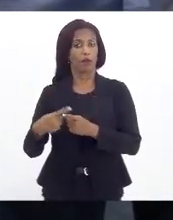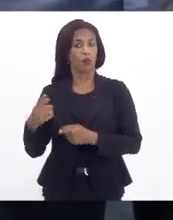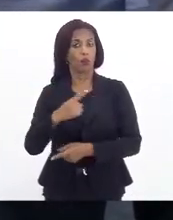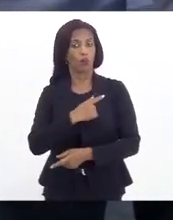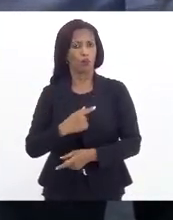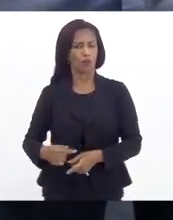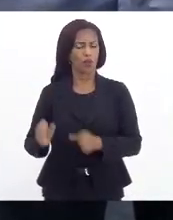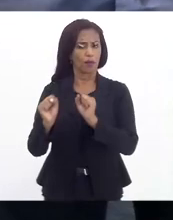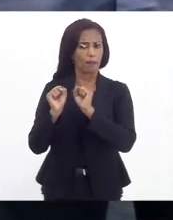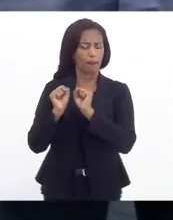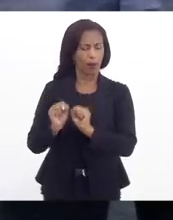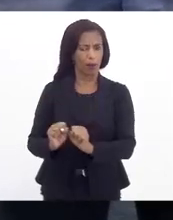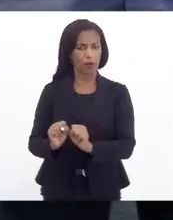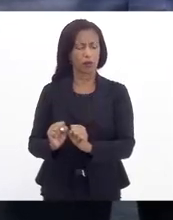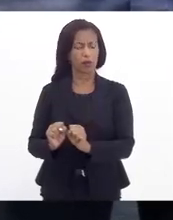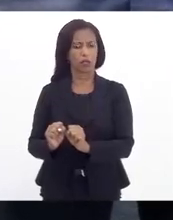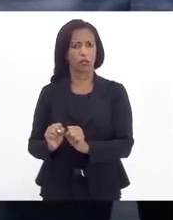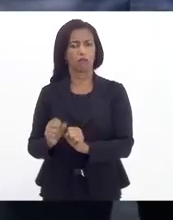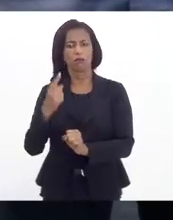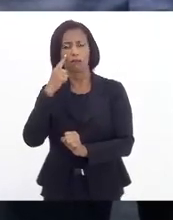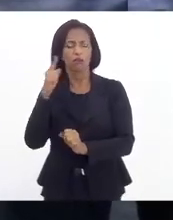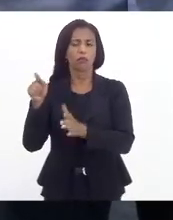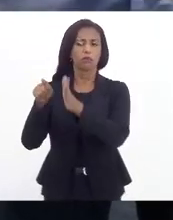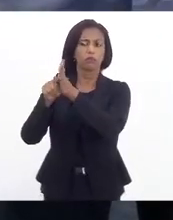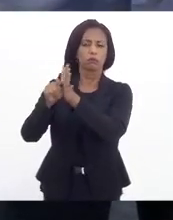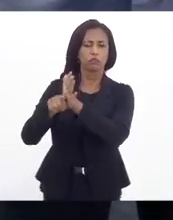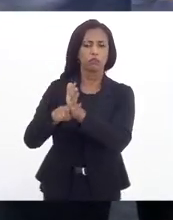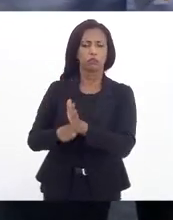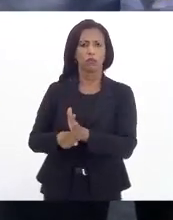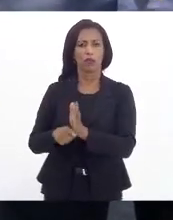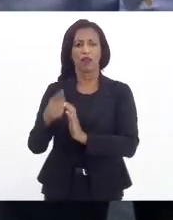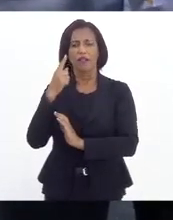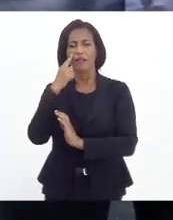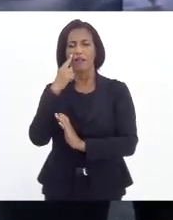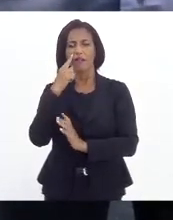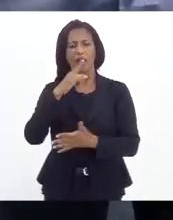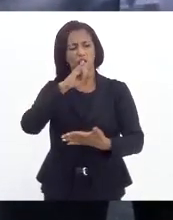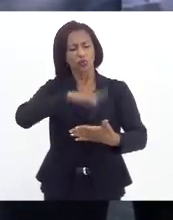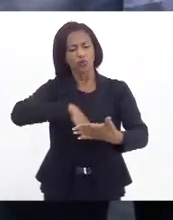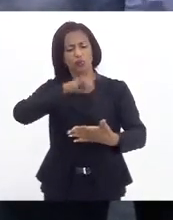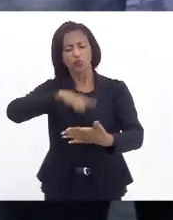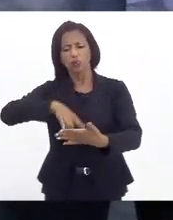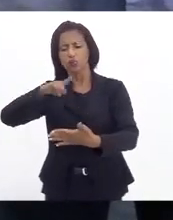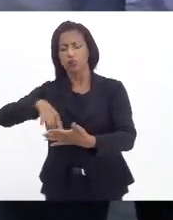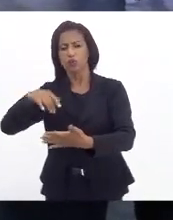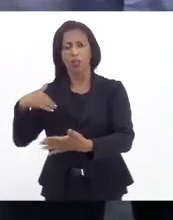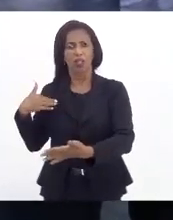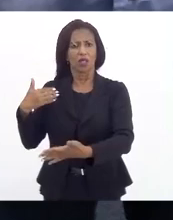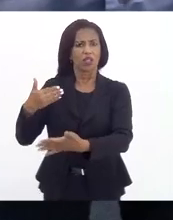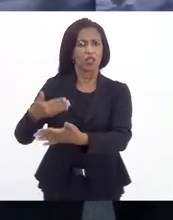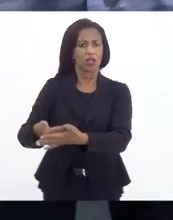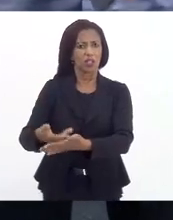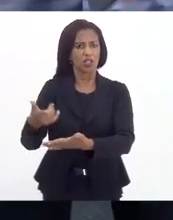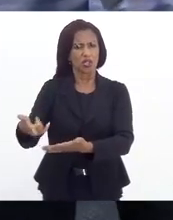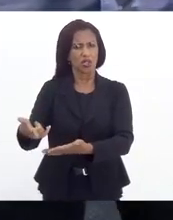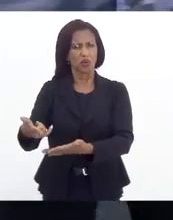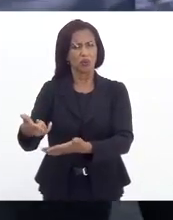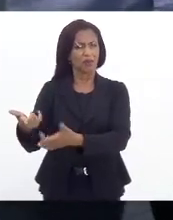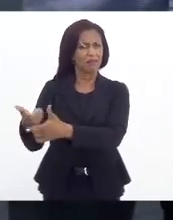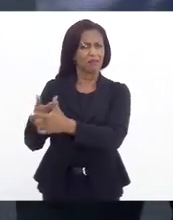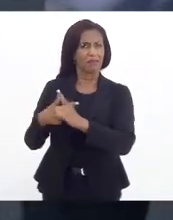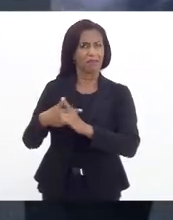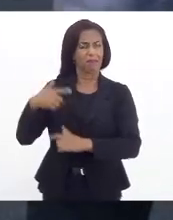fazer essa revisão das contas que nos levou a esse abismo